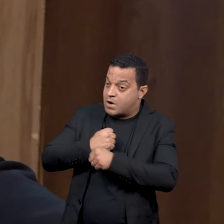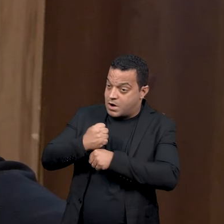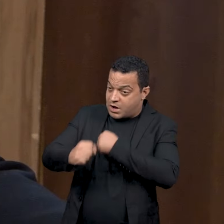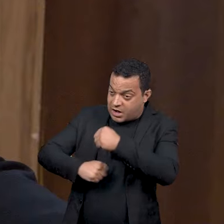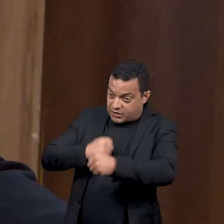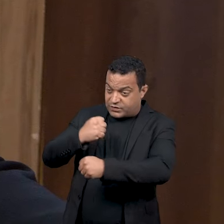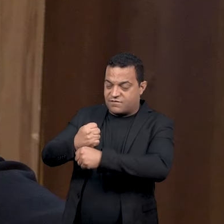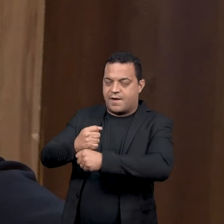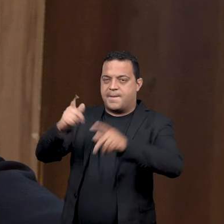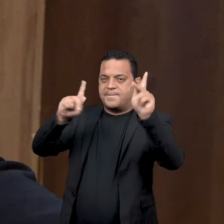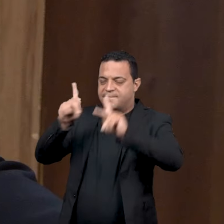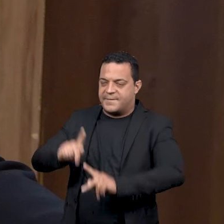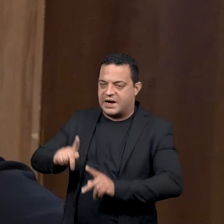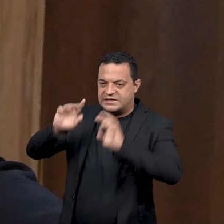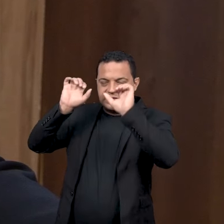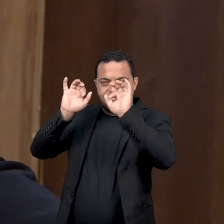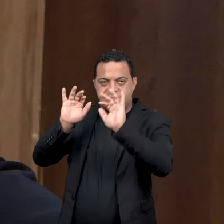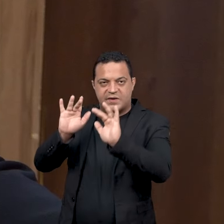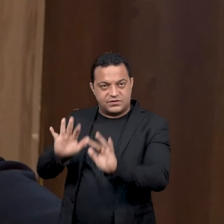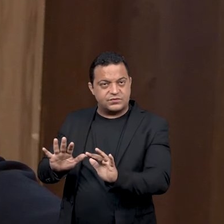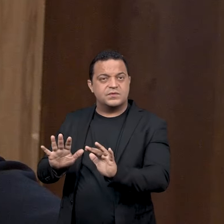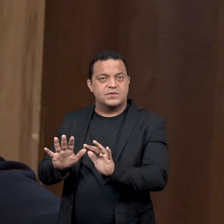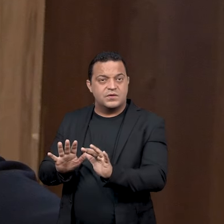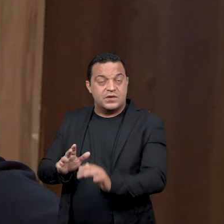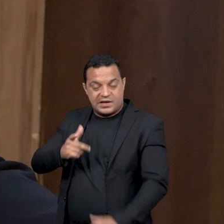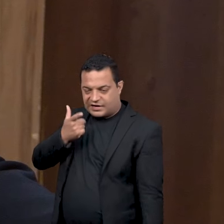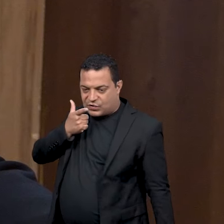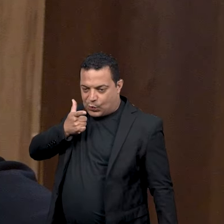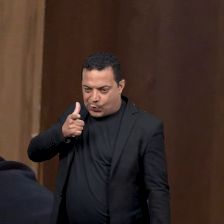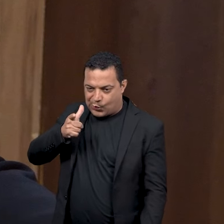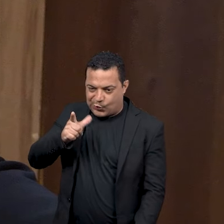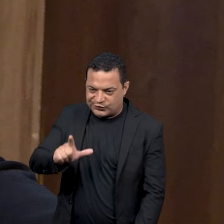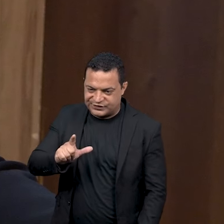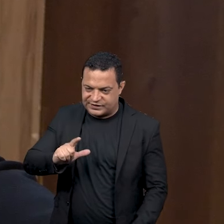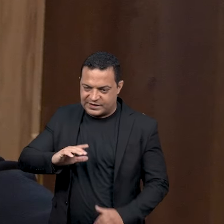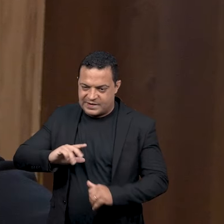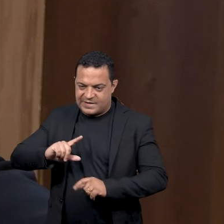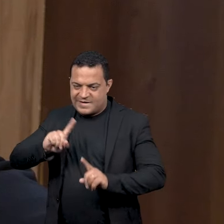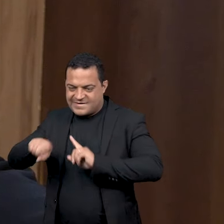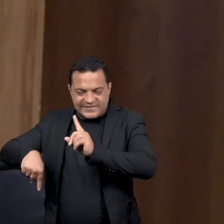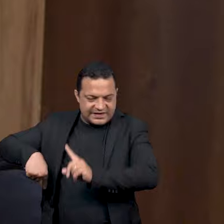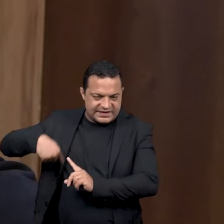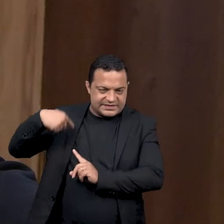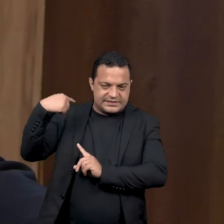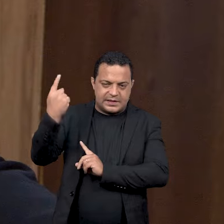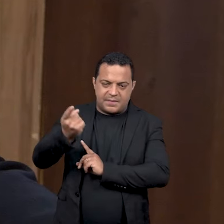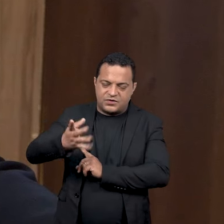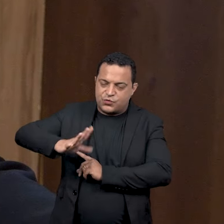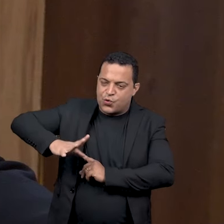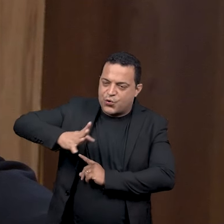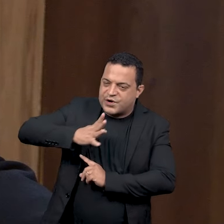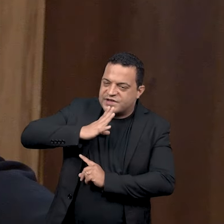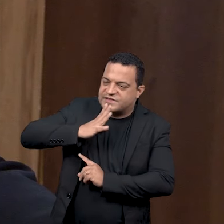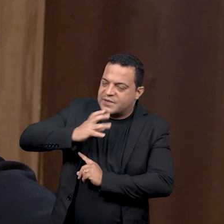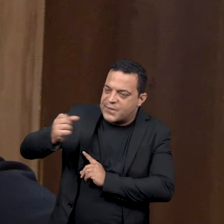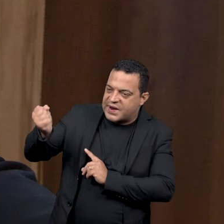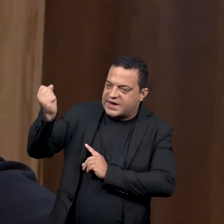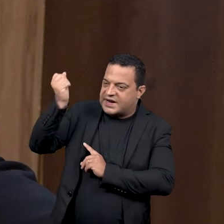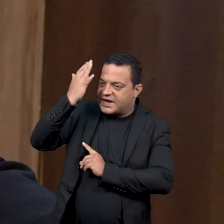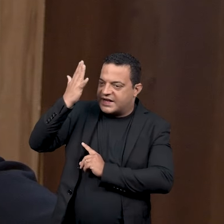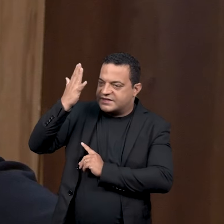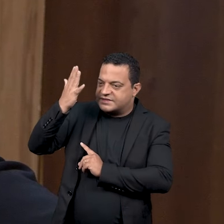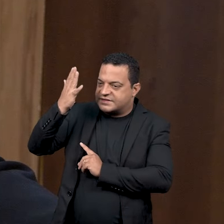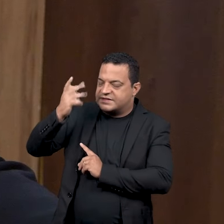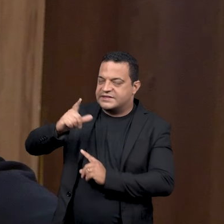Quero desejar a todos um ano de muita paz, de bênçãos e que nós possamos crescer na graça e no conhecimento